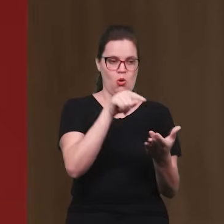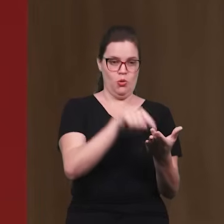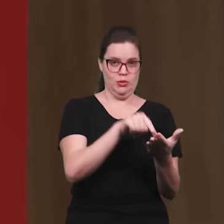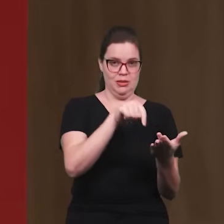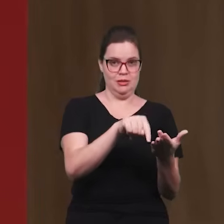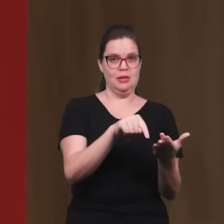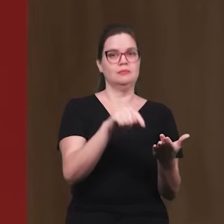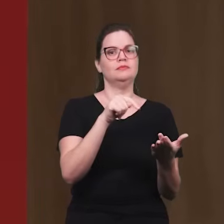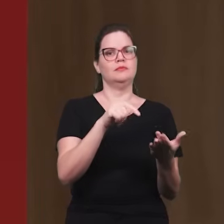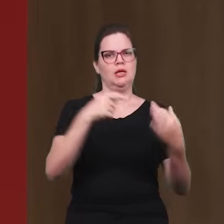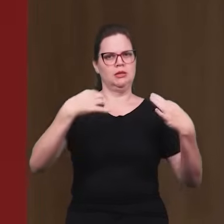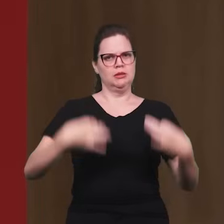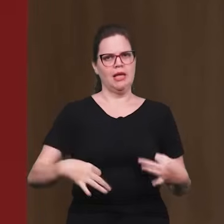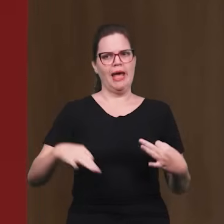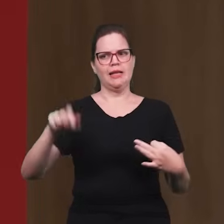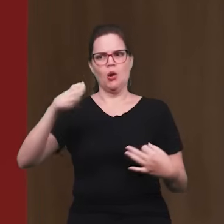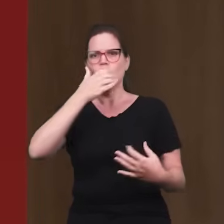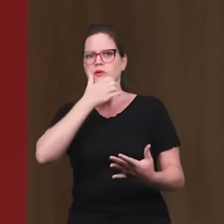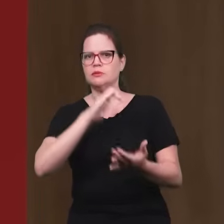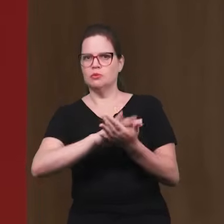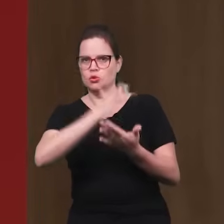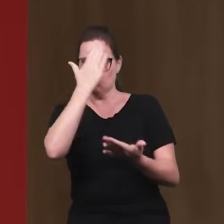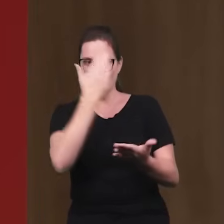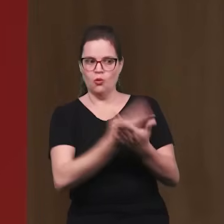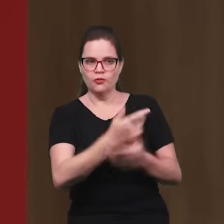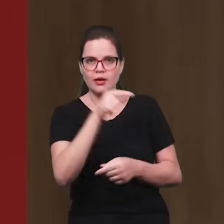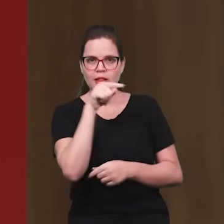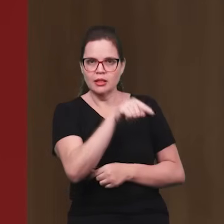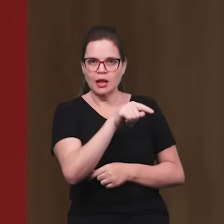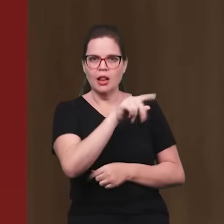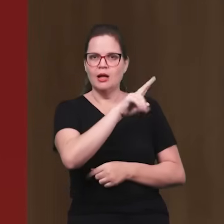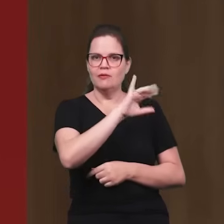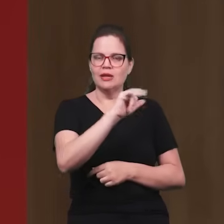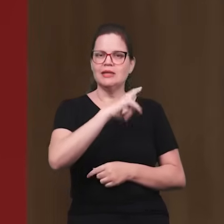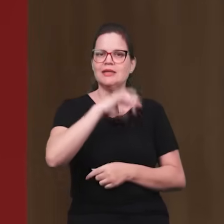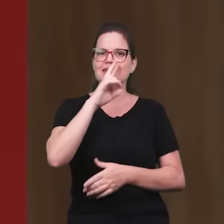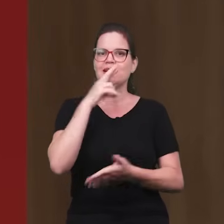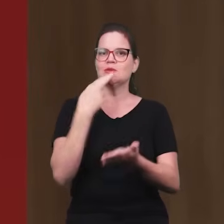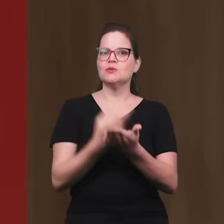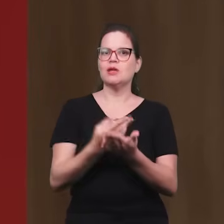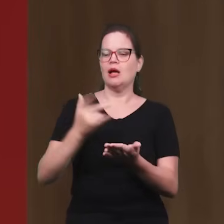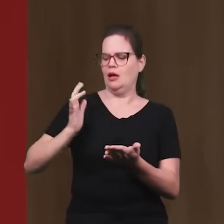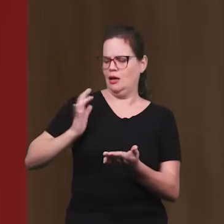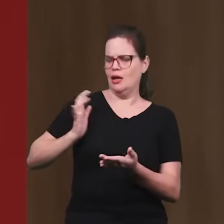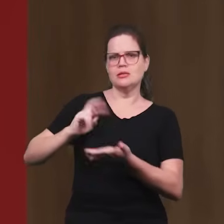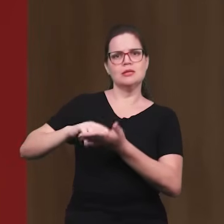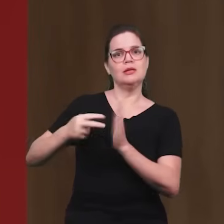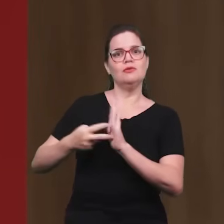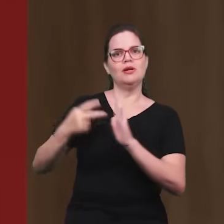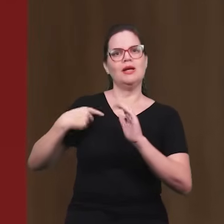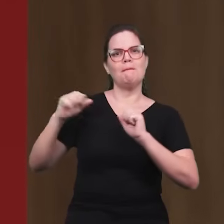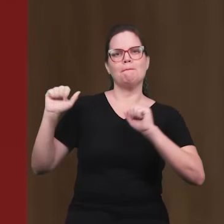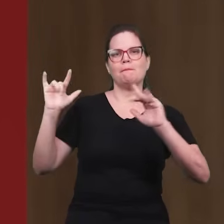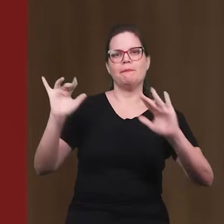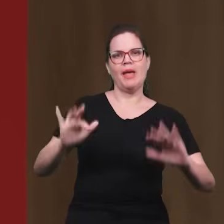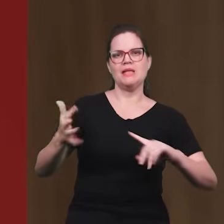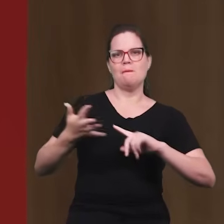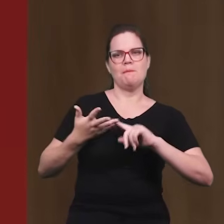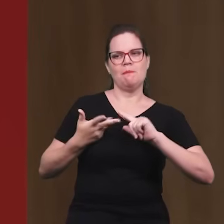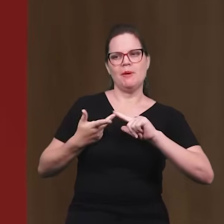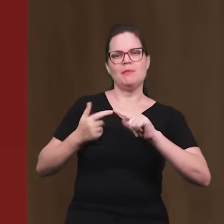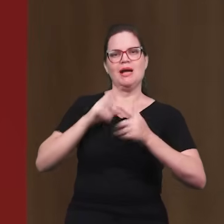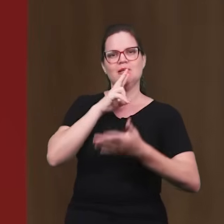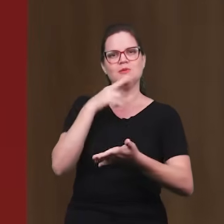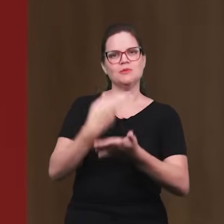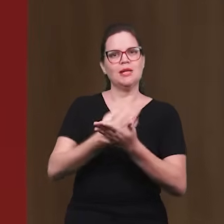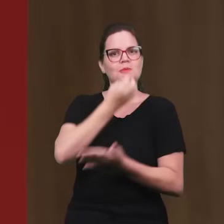nela confiado, ela vai ter esse resultado, vai gerar essa riqueza, como a gente já falou aqui, né, nesse primeiro